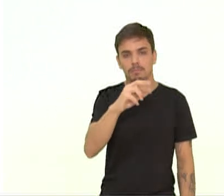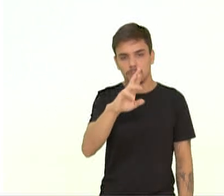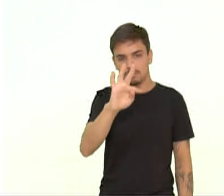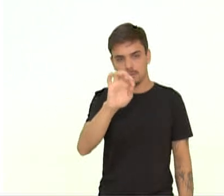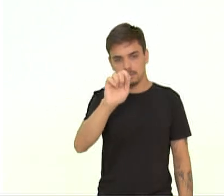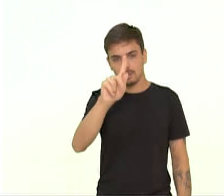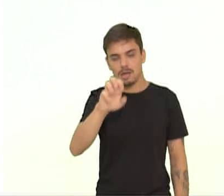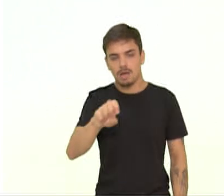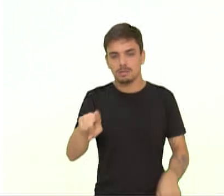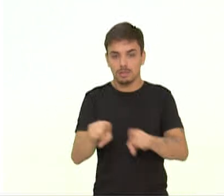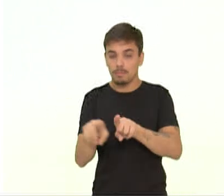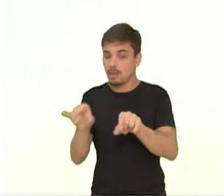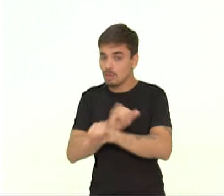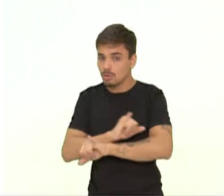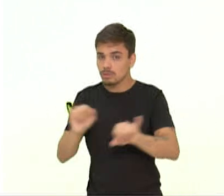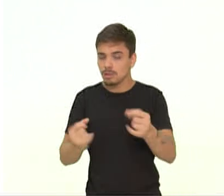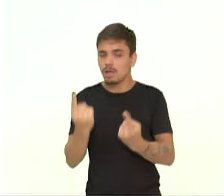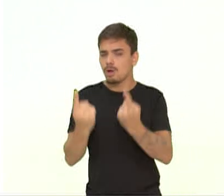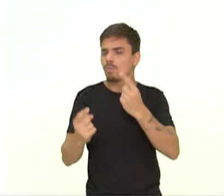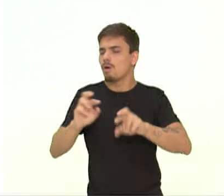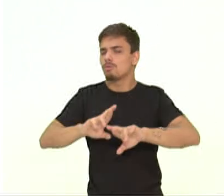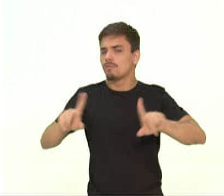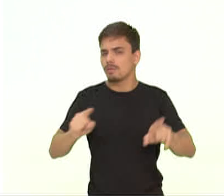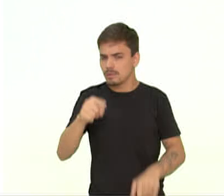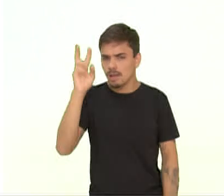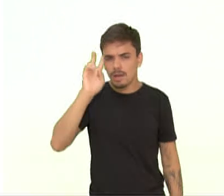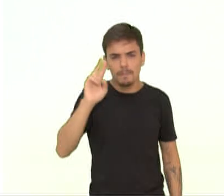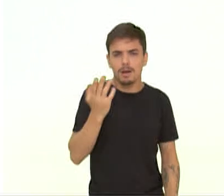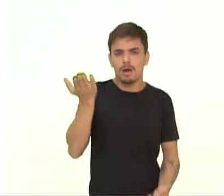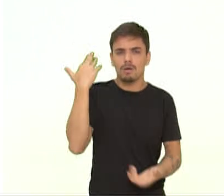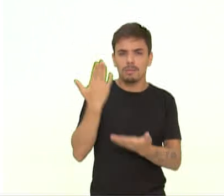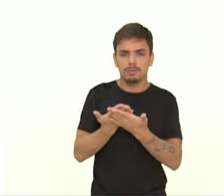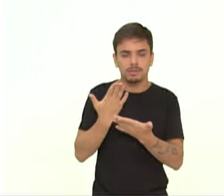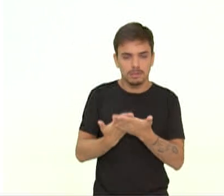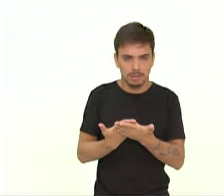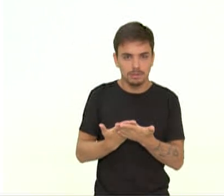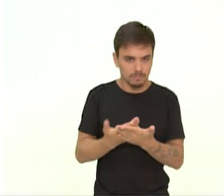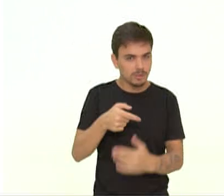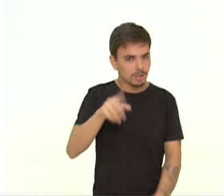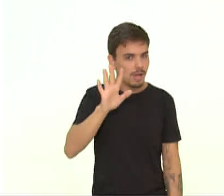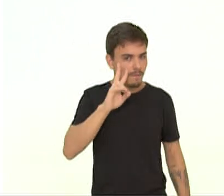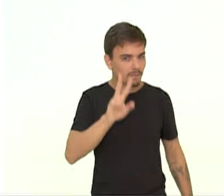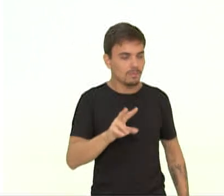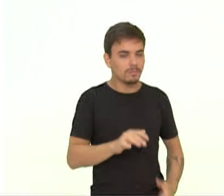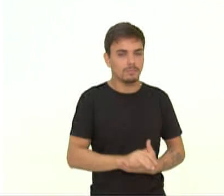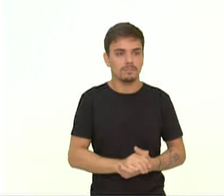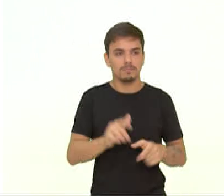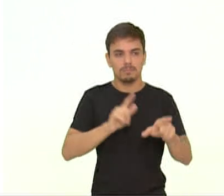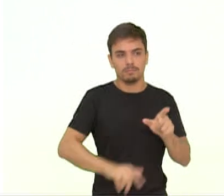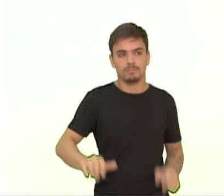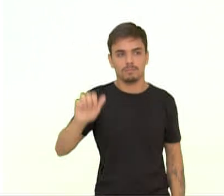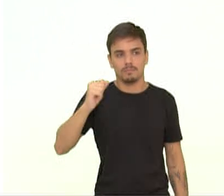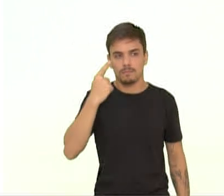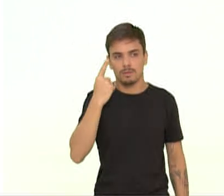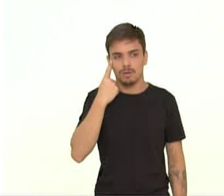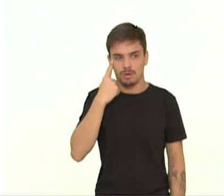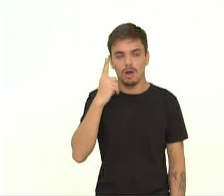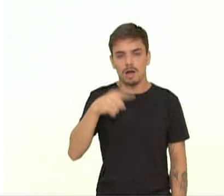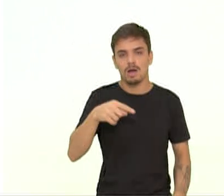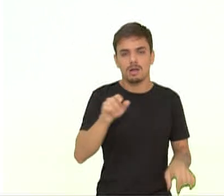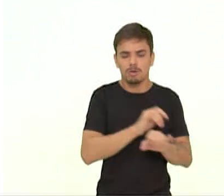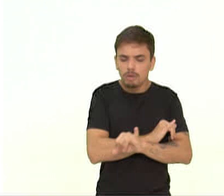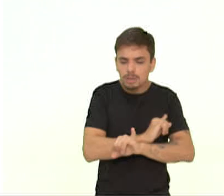vocês. Qual é esse diferencial? Né? Lembram das aulas anteriores? Vocês já viram. Enquanto a notícia